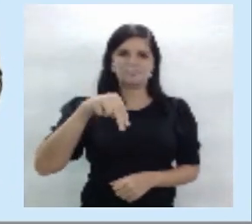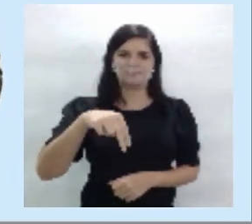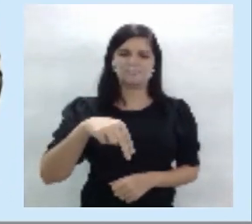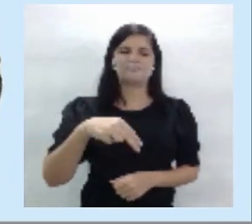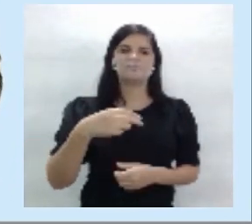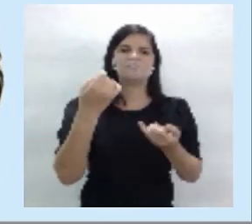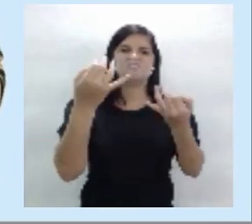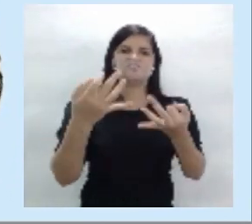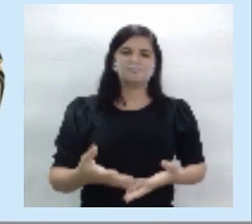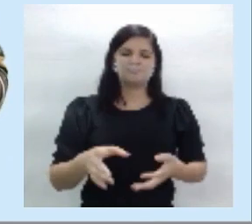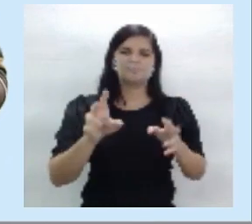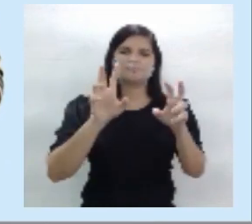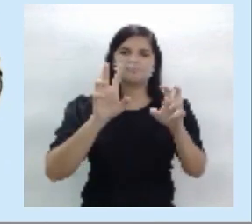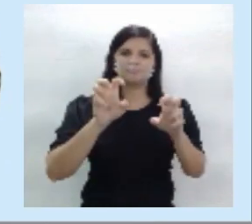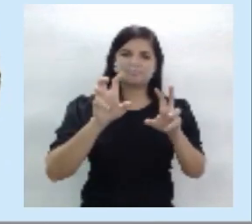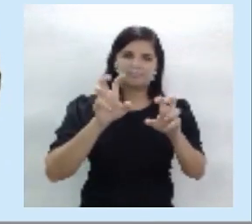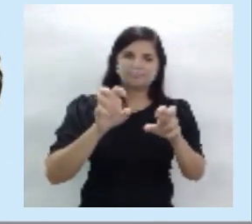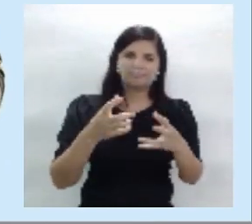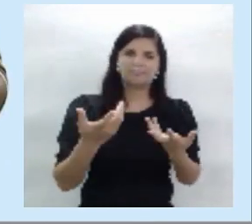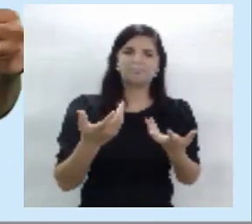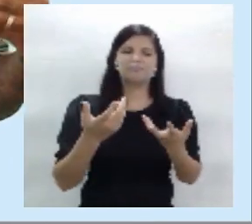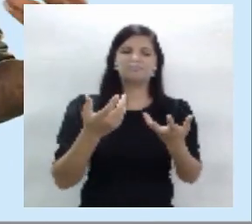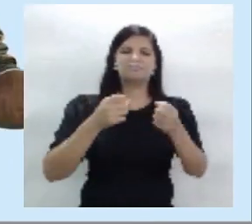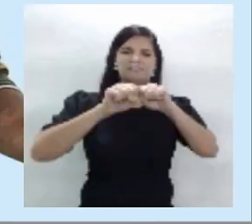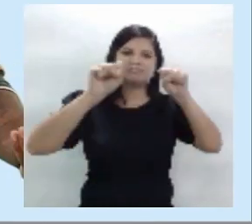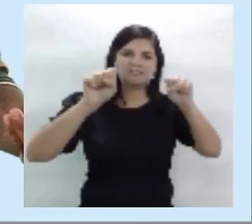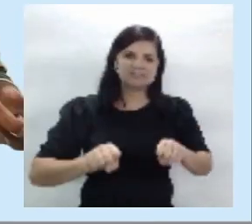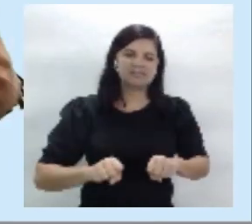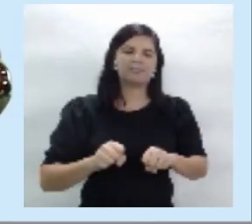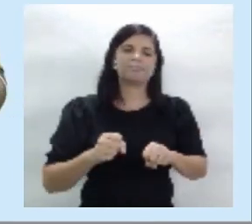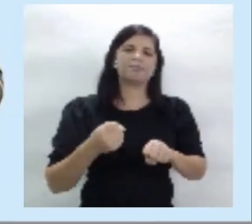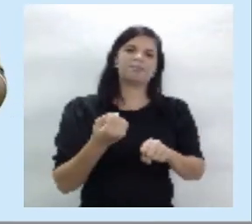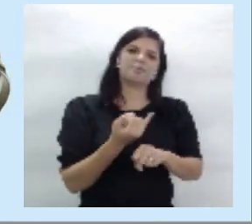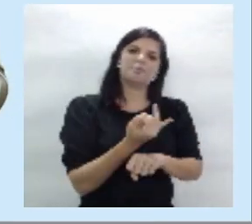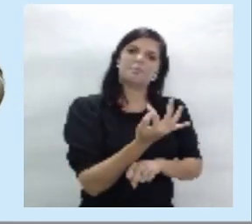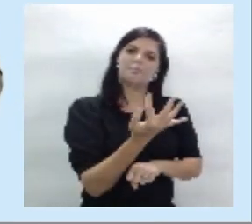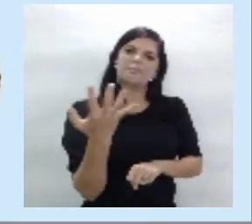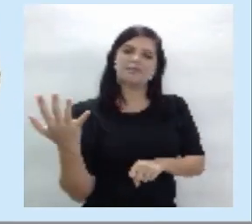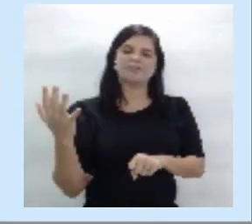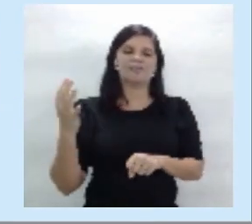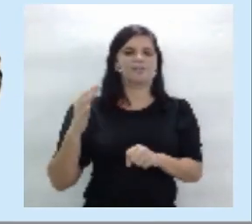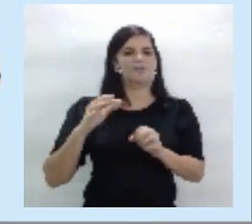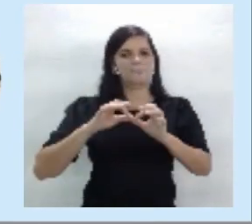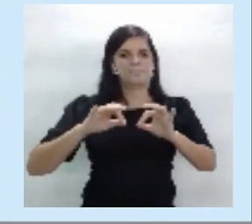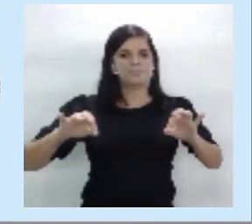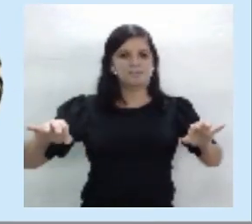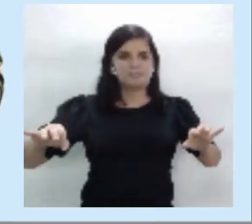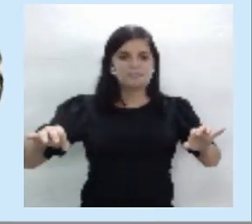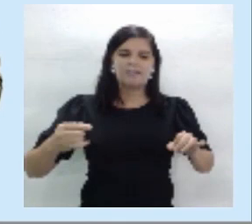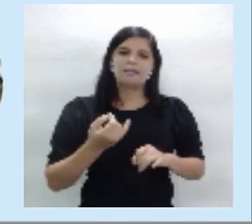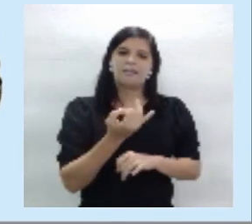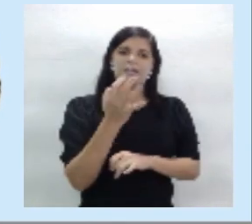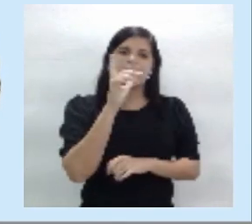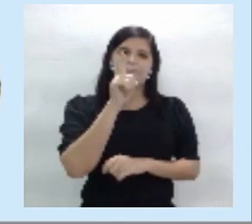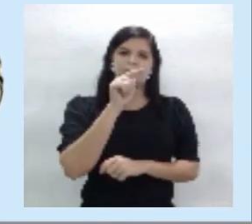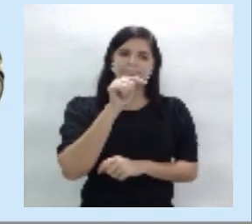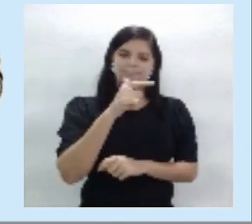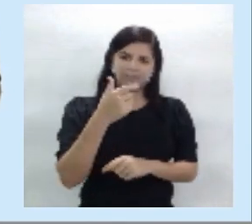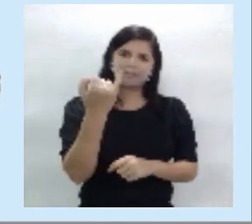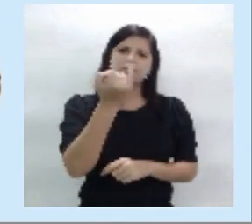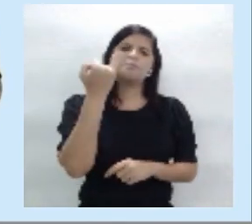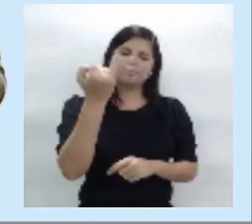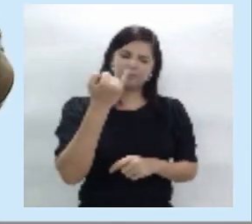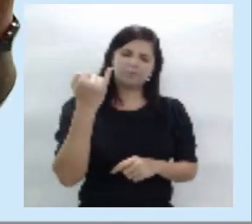vocês sobre essa ideia, né, de sistemas de medida. Então é interessante que vocês utilizam também esses